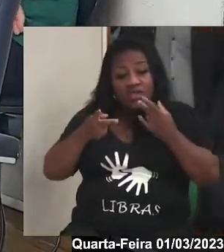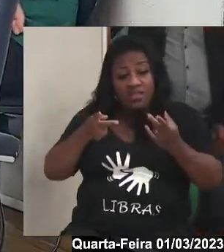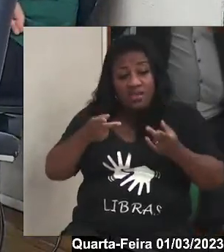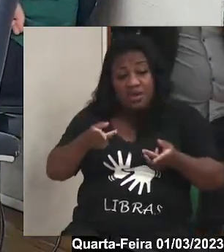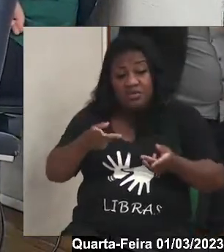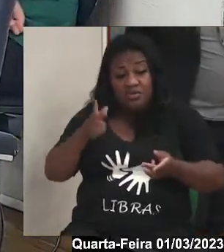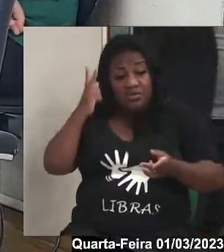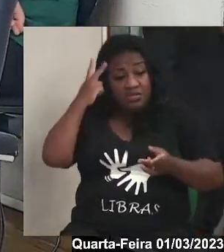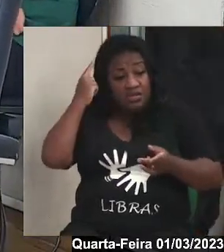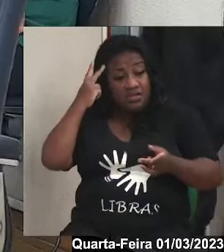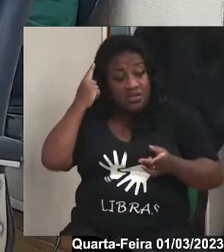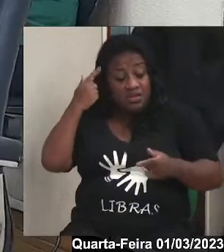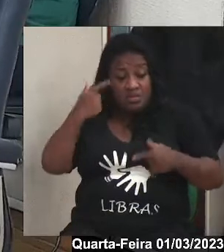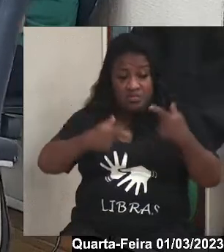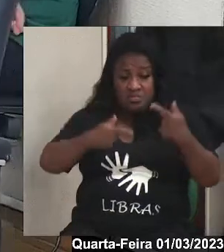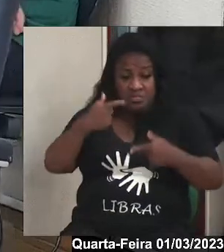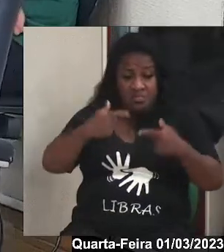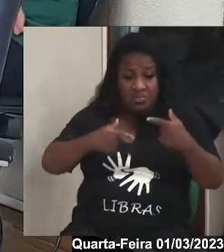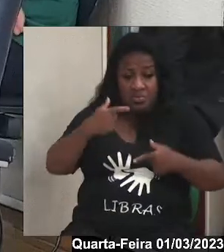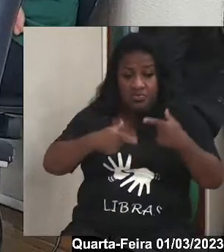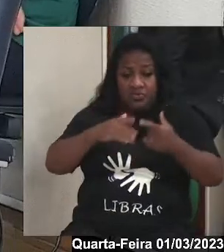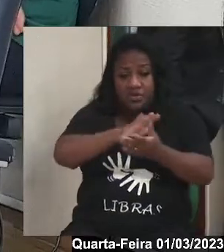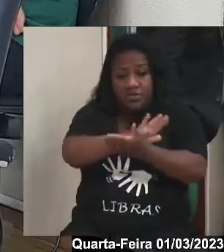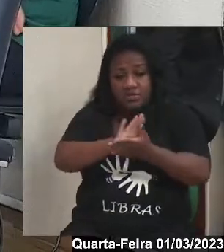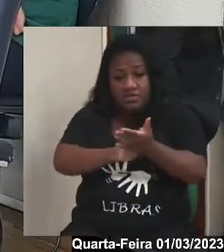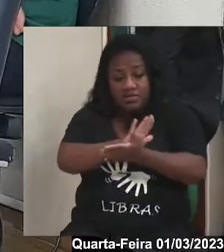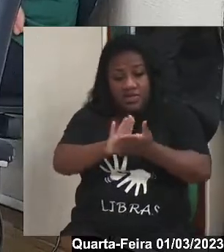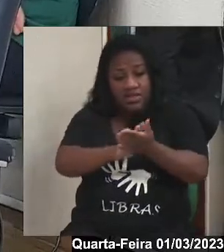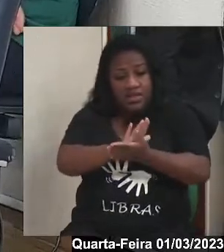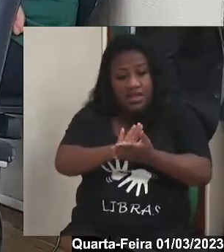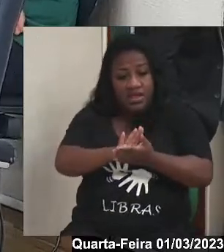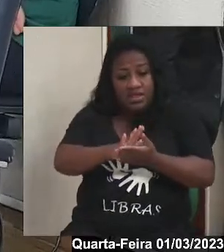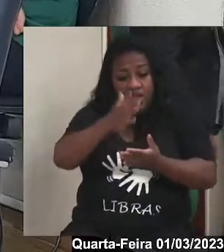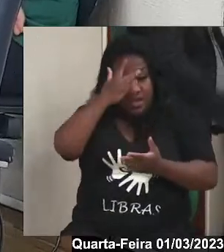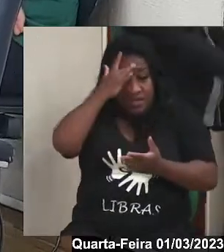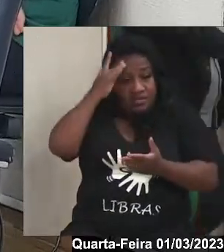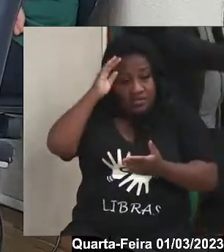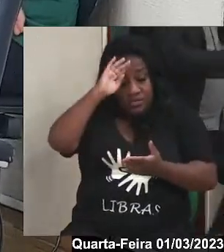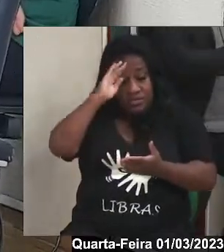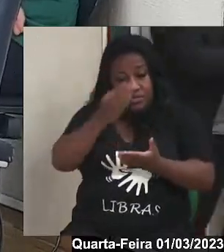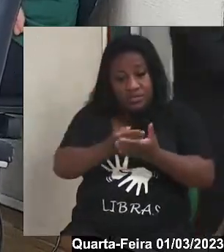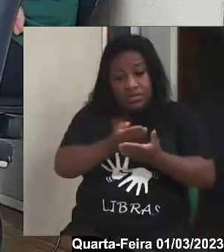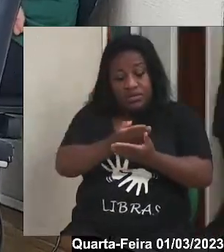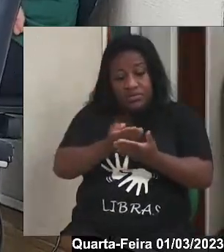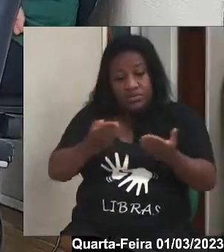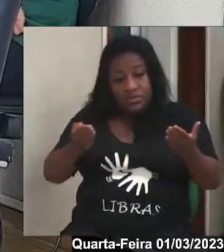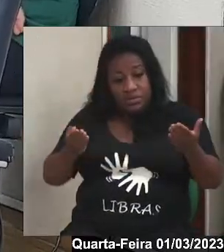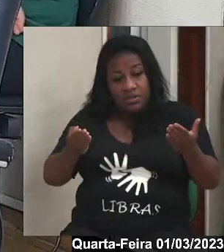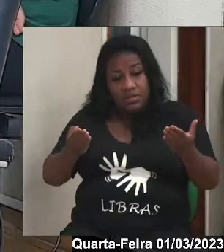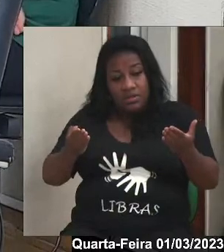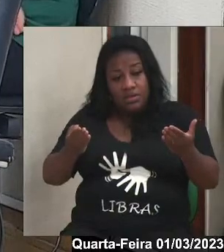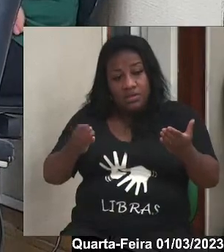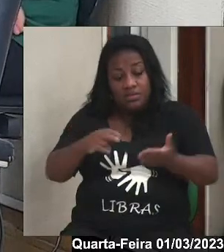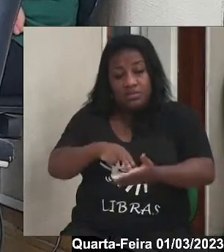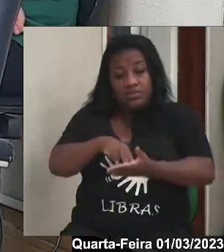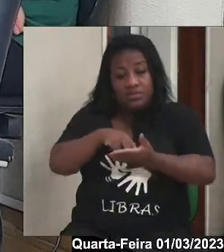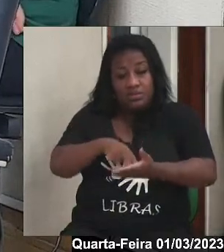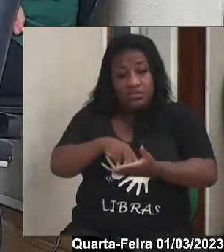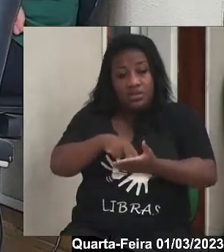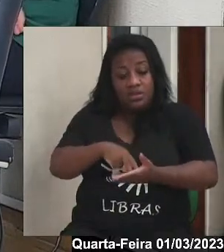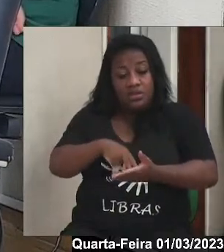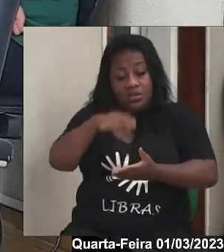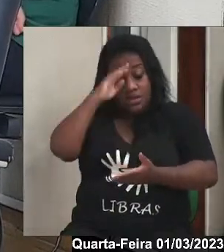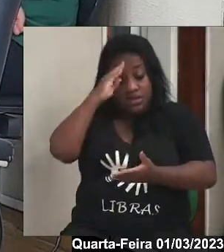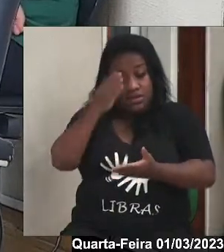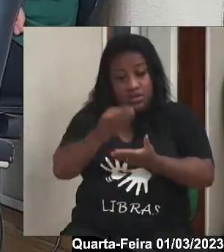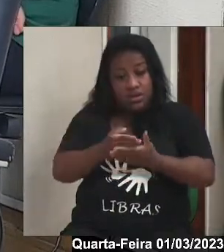assassinato. É o que te resta. Politicamente, o senhor não tem mais espaço na cidade, porque o senhor não tem credibilidade. Essa é a grande realidade. O senhor se sustenta na credibilidade do